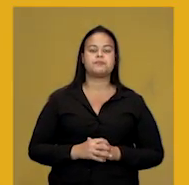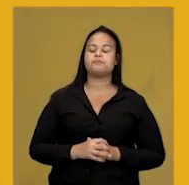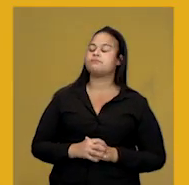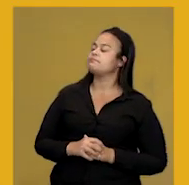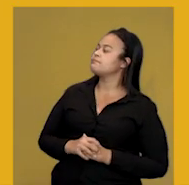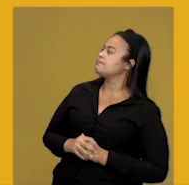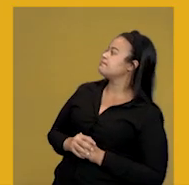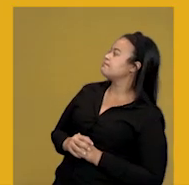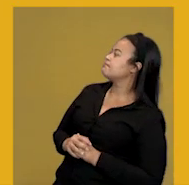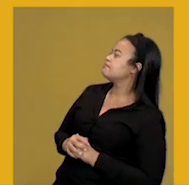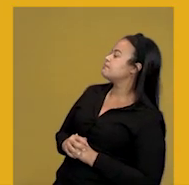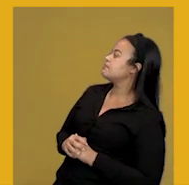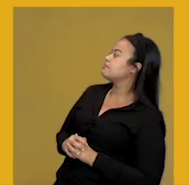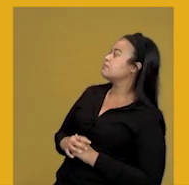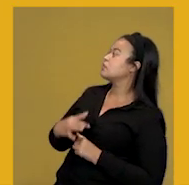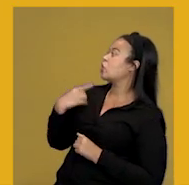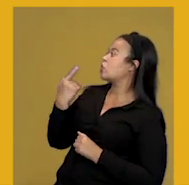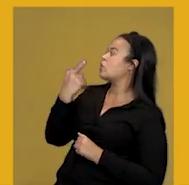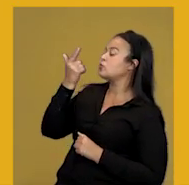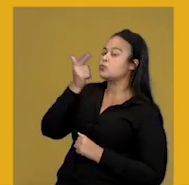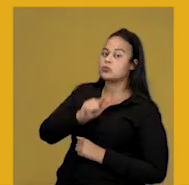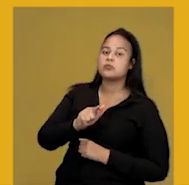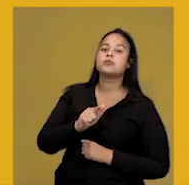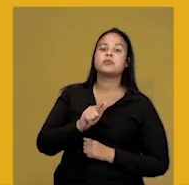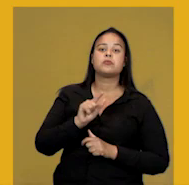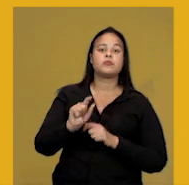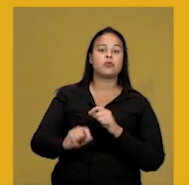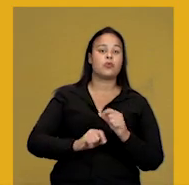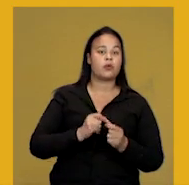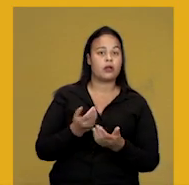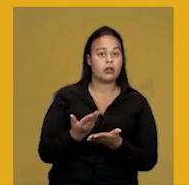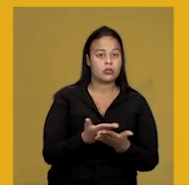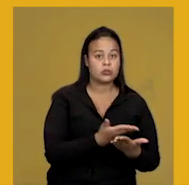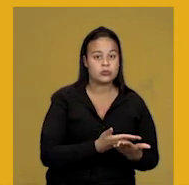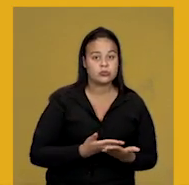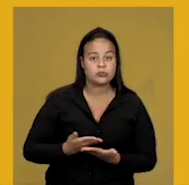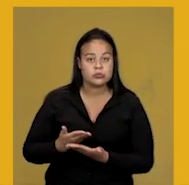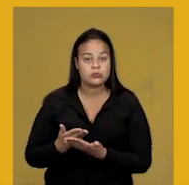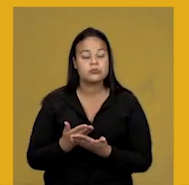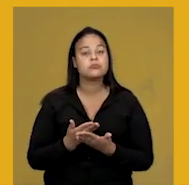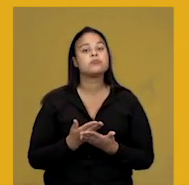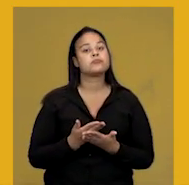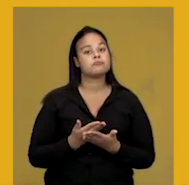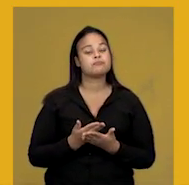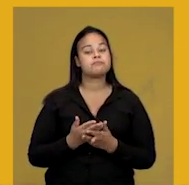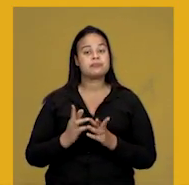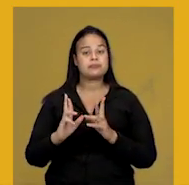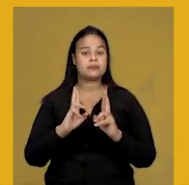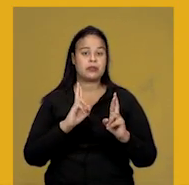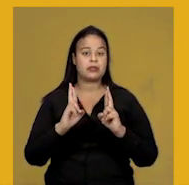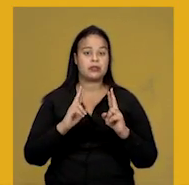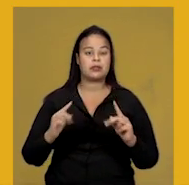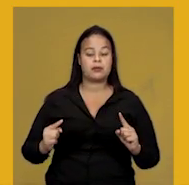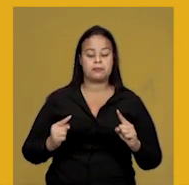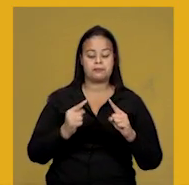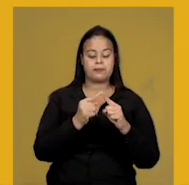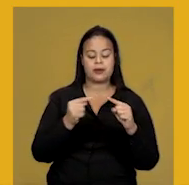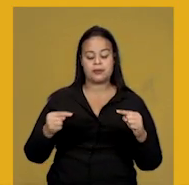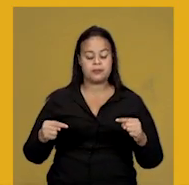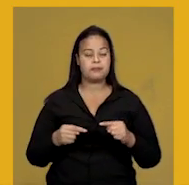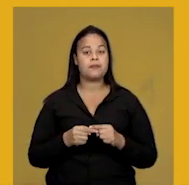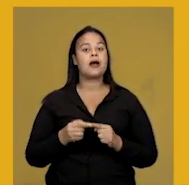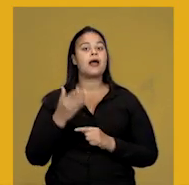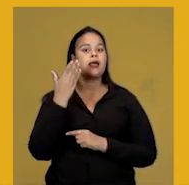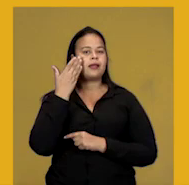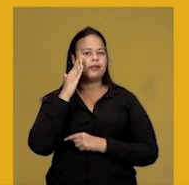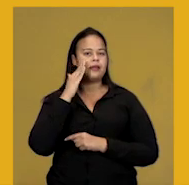Então, para que nós possamos trabalhar com as nossas relações trigonométricas, nós temos que